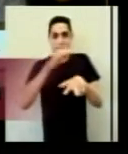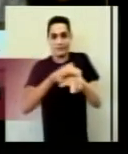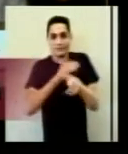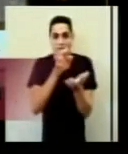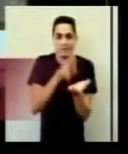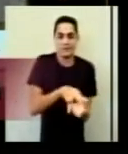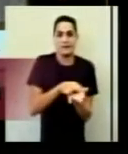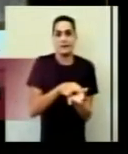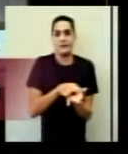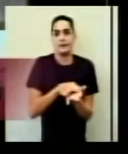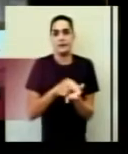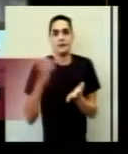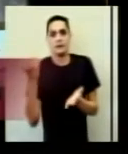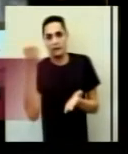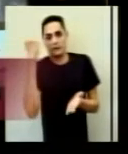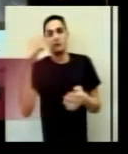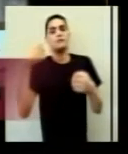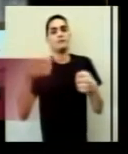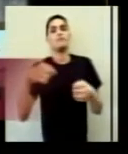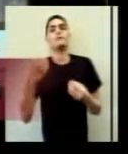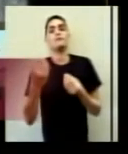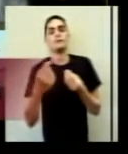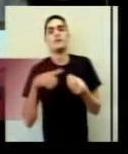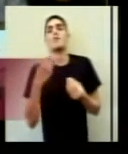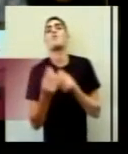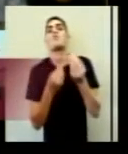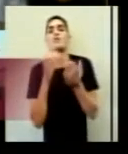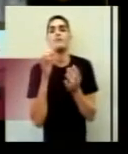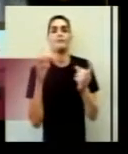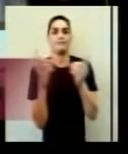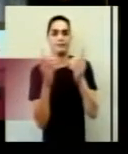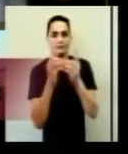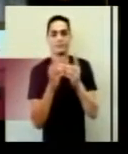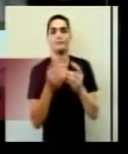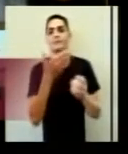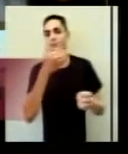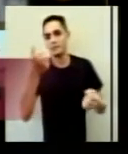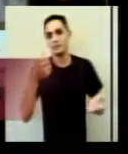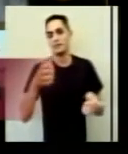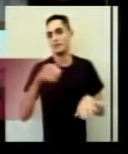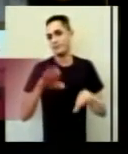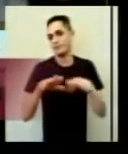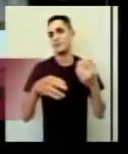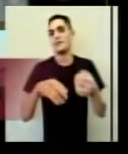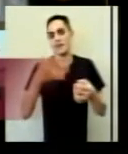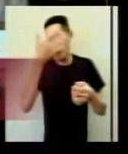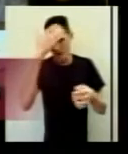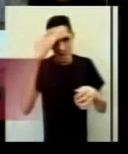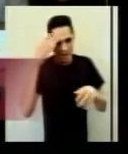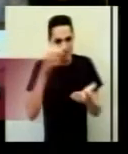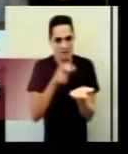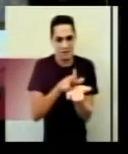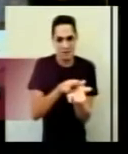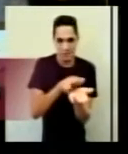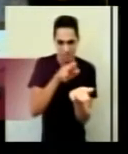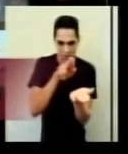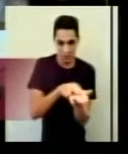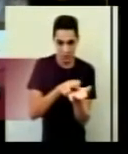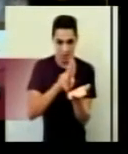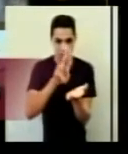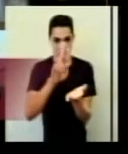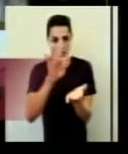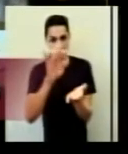da piora desse doente, né? Então, são antibióticos de última geração. Vamos dizer